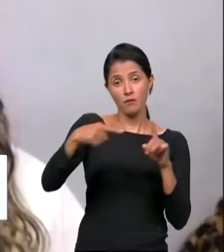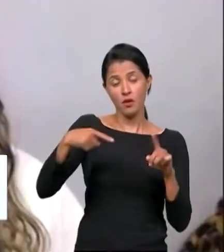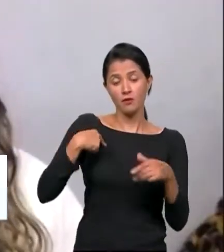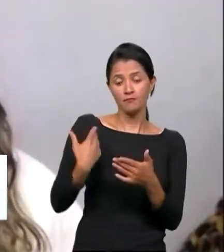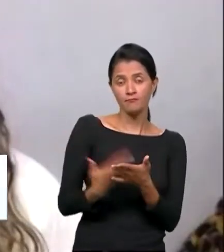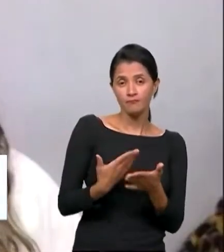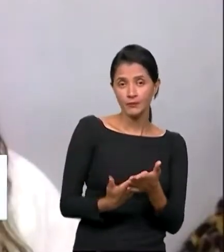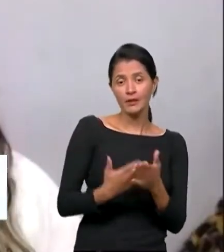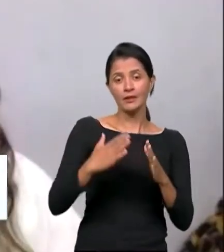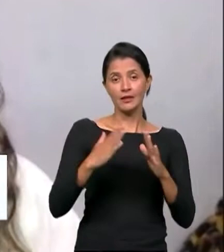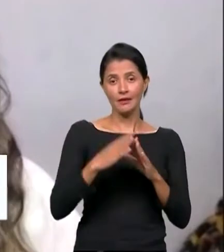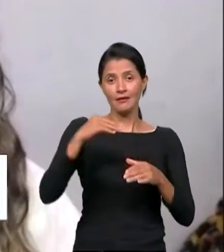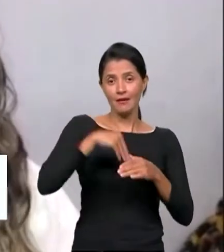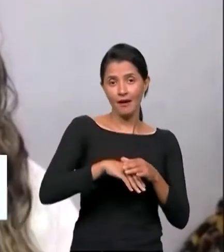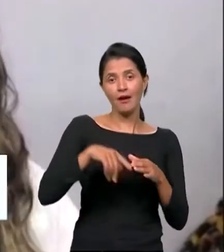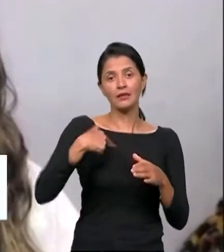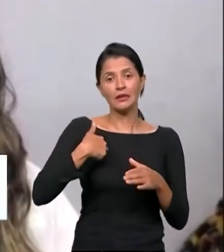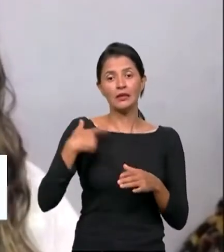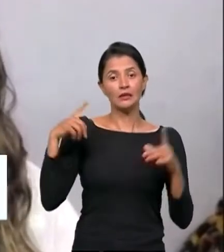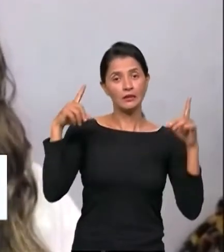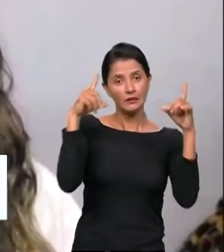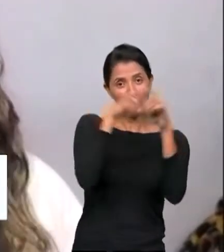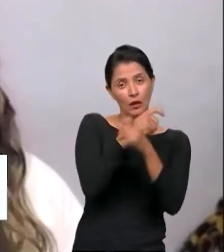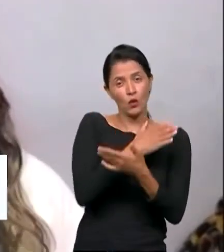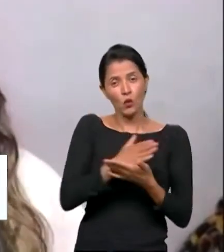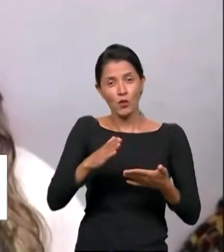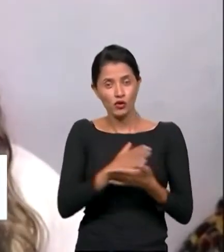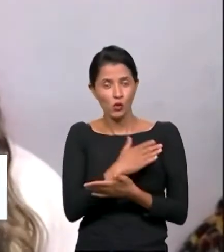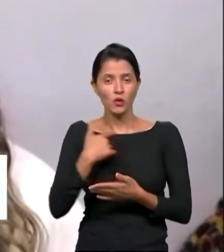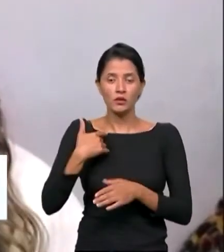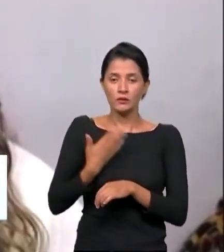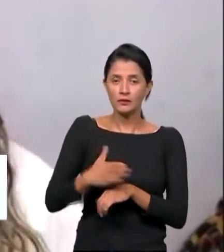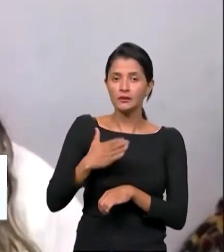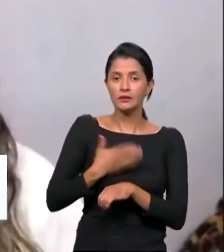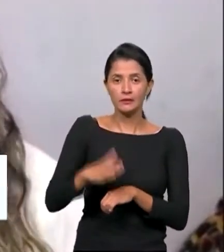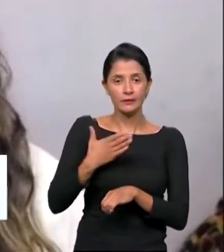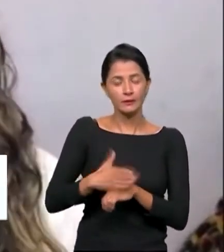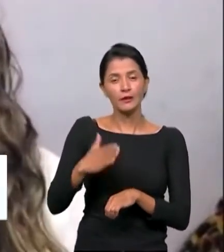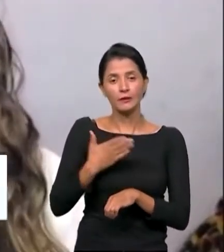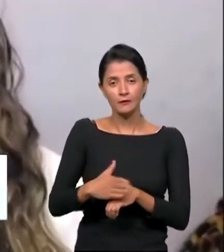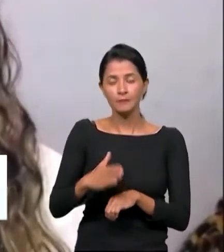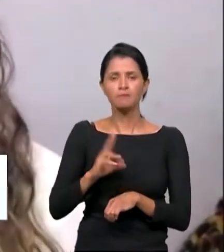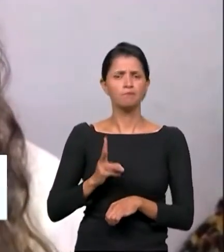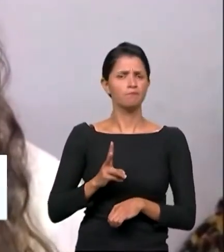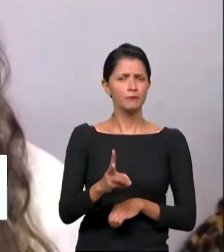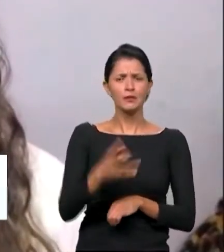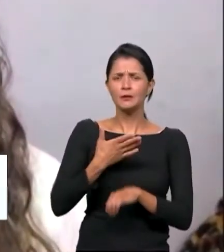casa, quando eu senti um pouco de dificuldade em algumas coisas, eu ensaiava,